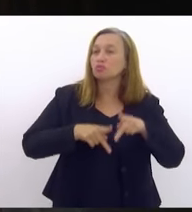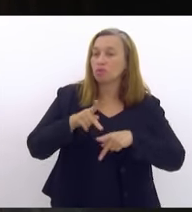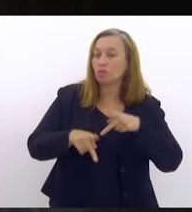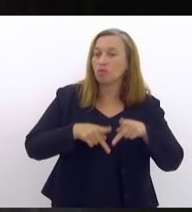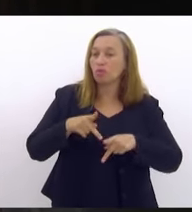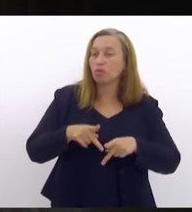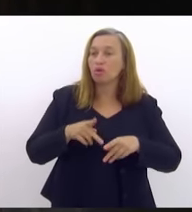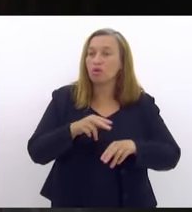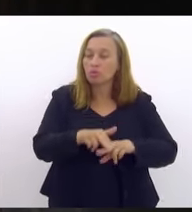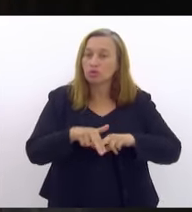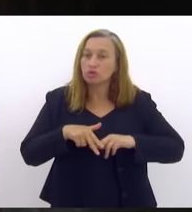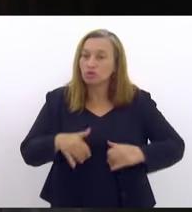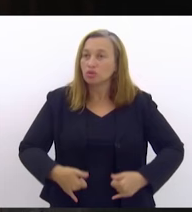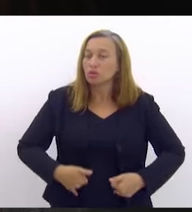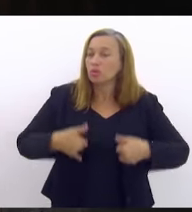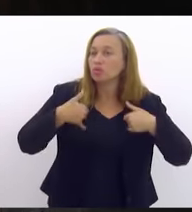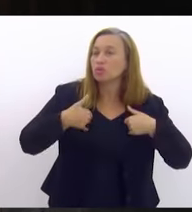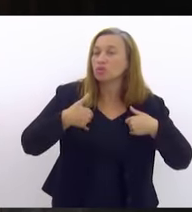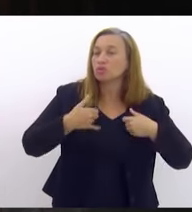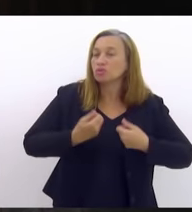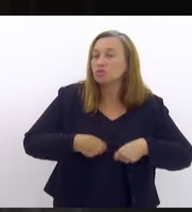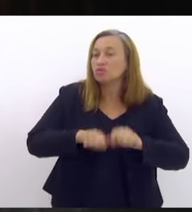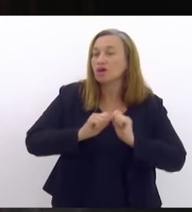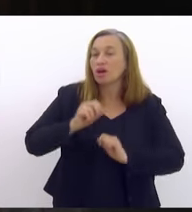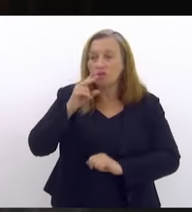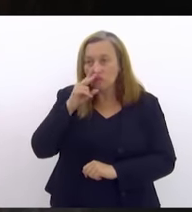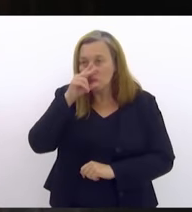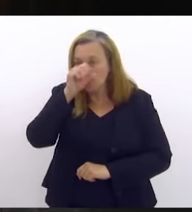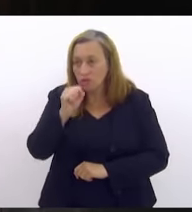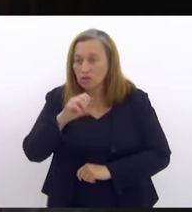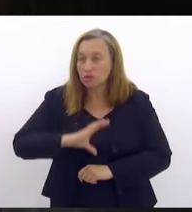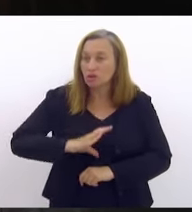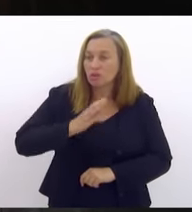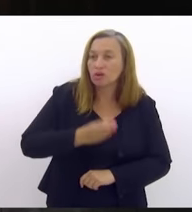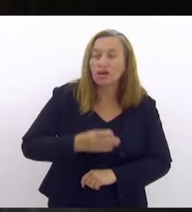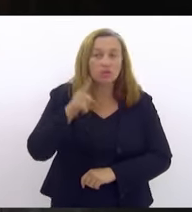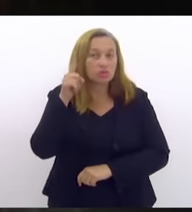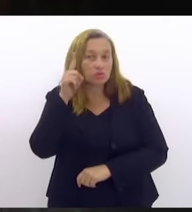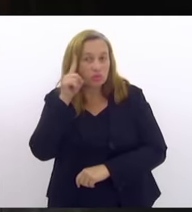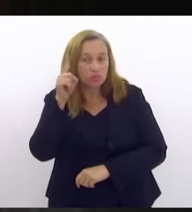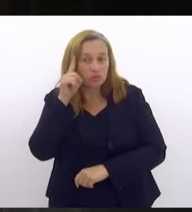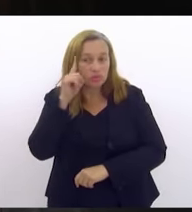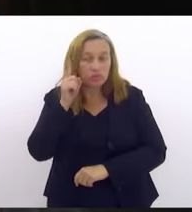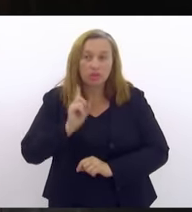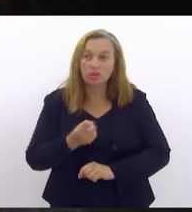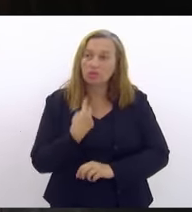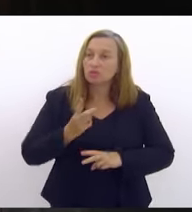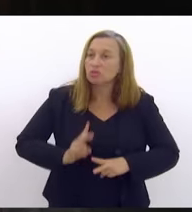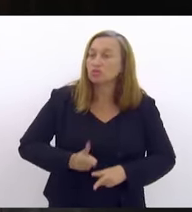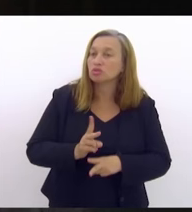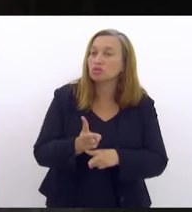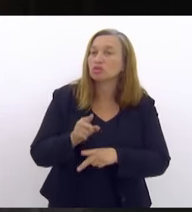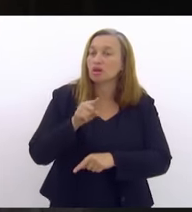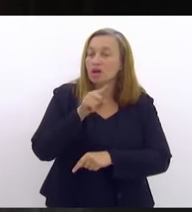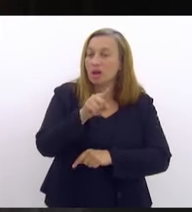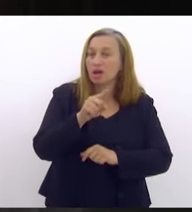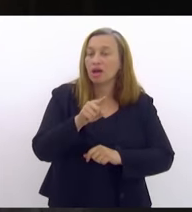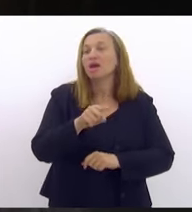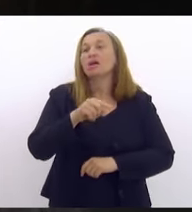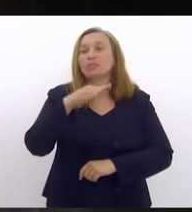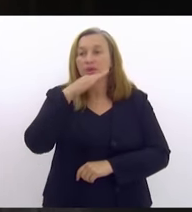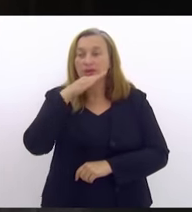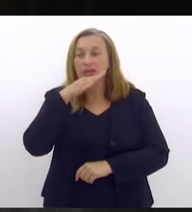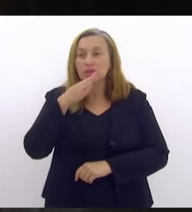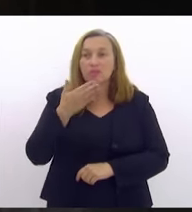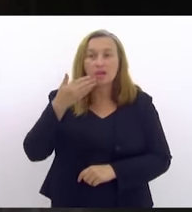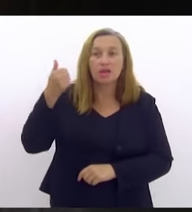muito orgulho. Isso nos dá força e coragem todos os dias para que a gente continue lá em Mangaratiba, dando o nosso